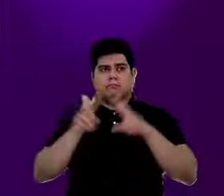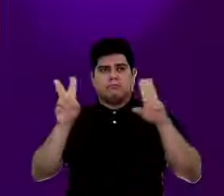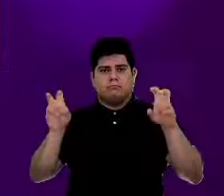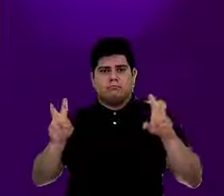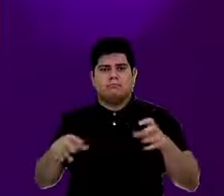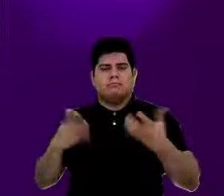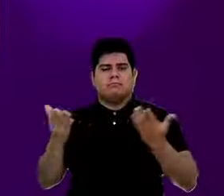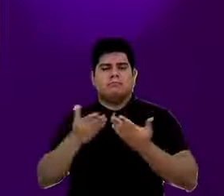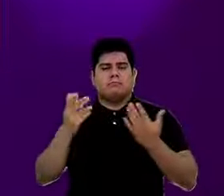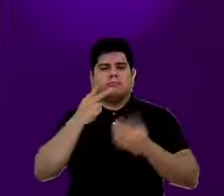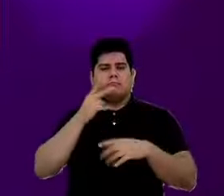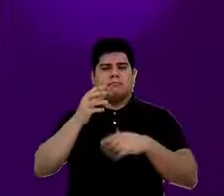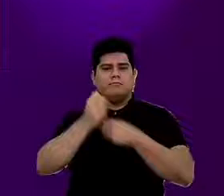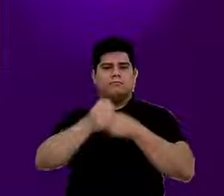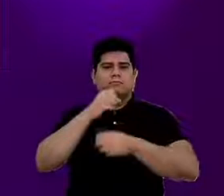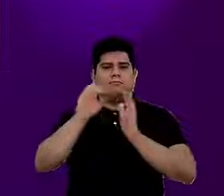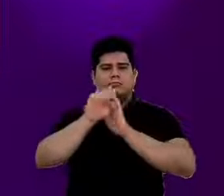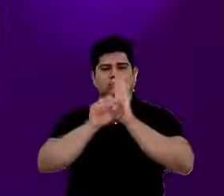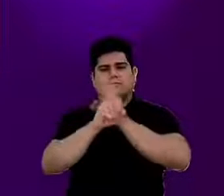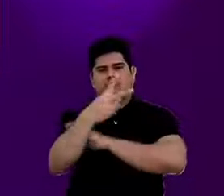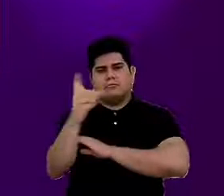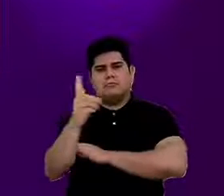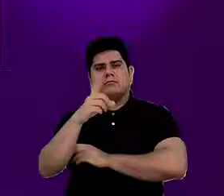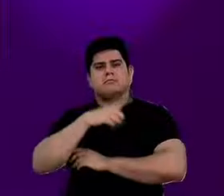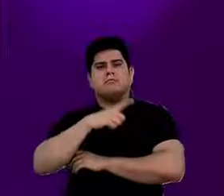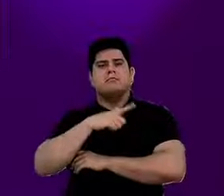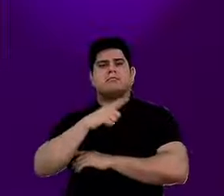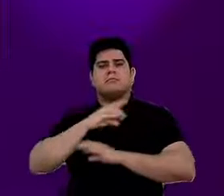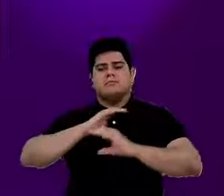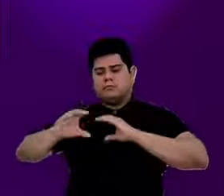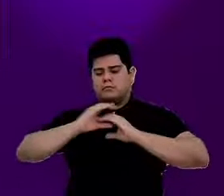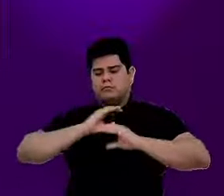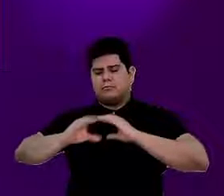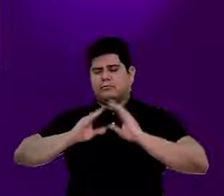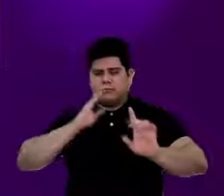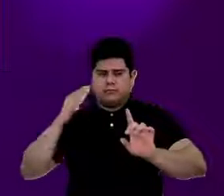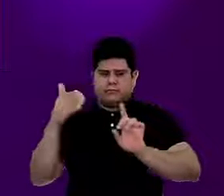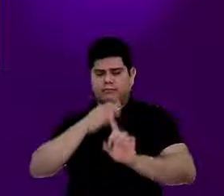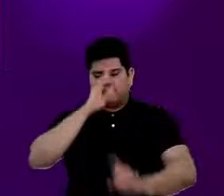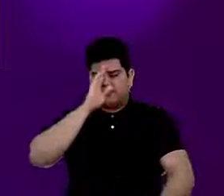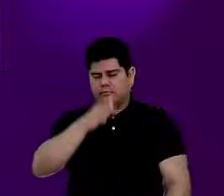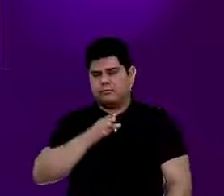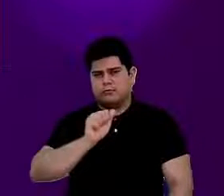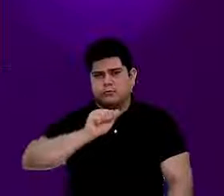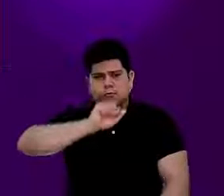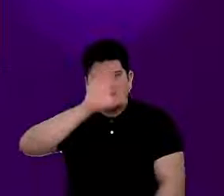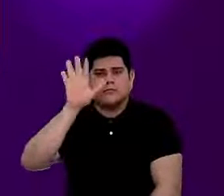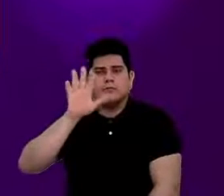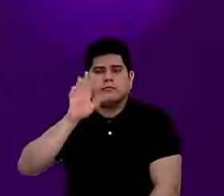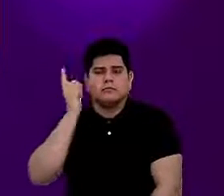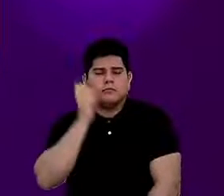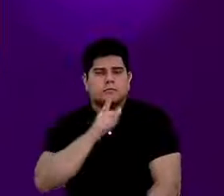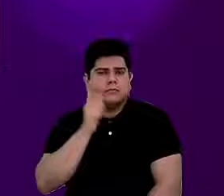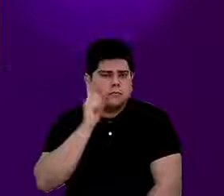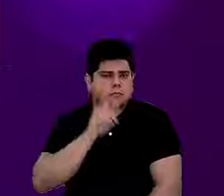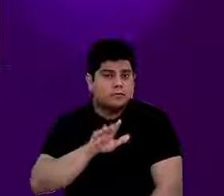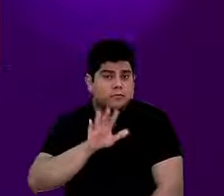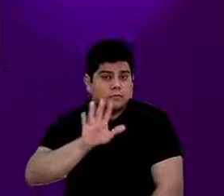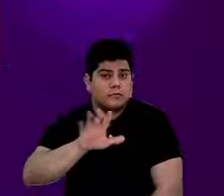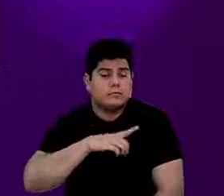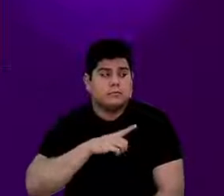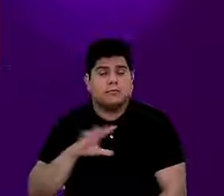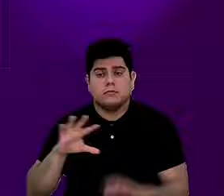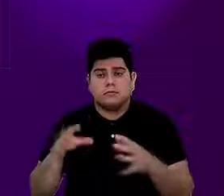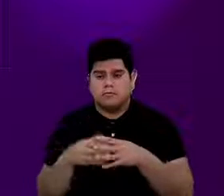que do momento do século XXI, é a gente ter uma comunicação assertiva, direta e resolutiva, mas quando a gente tem uma